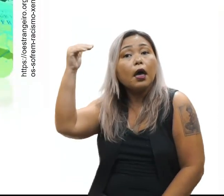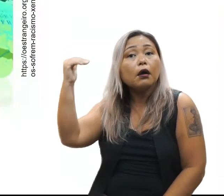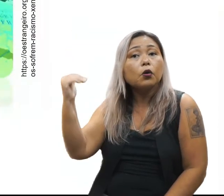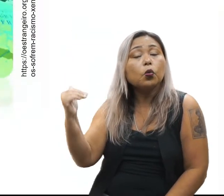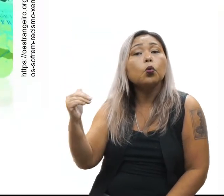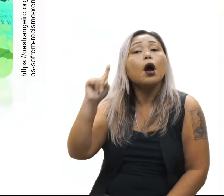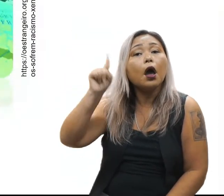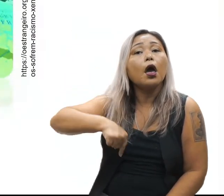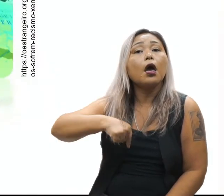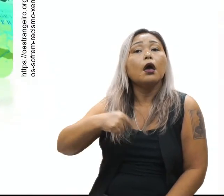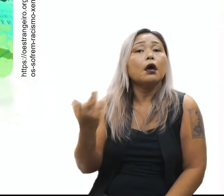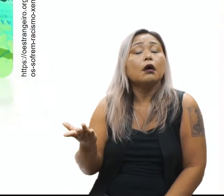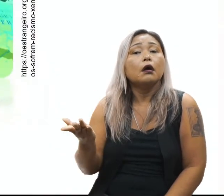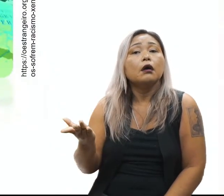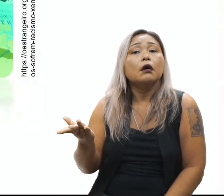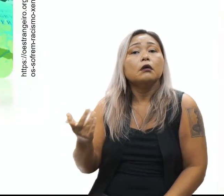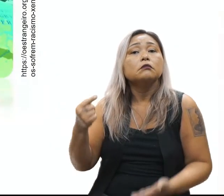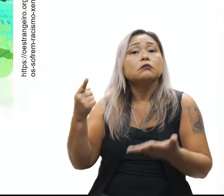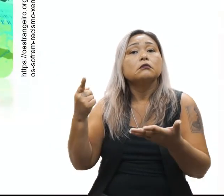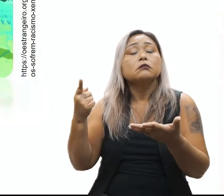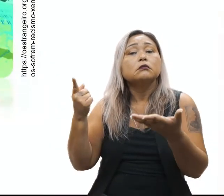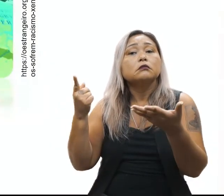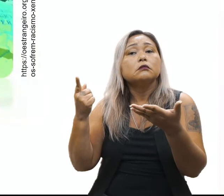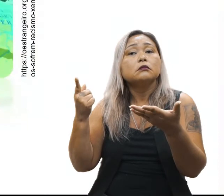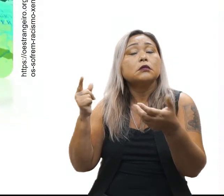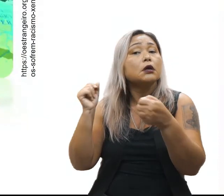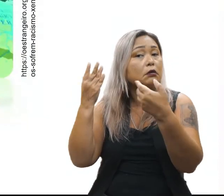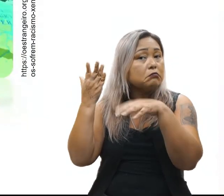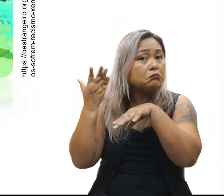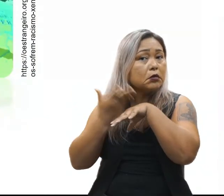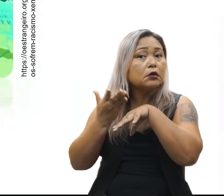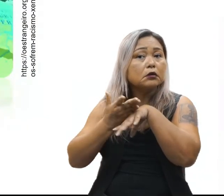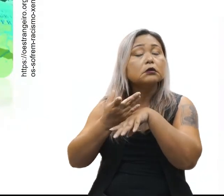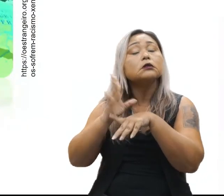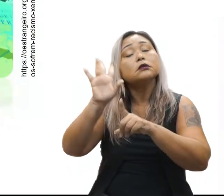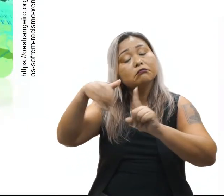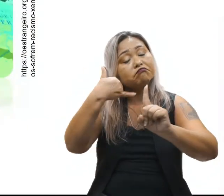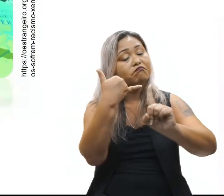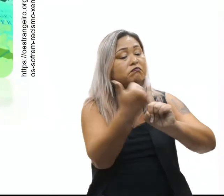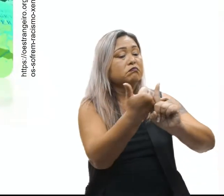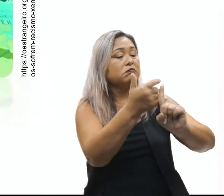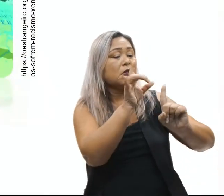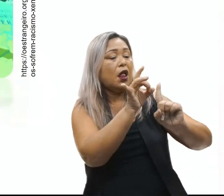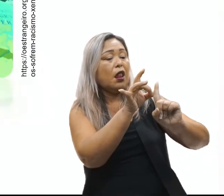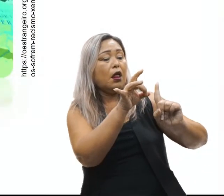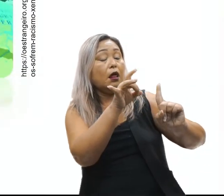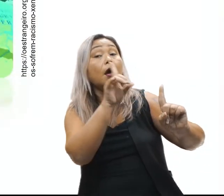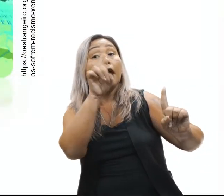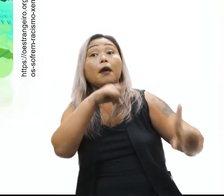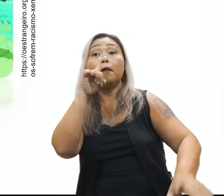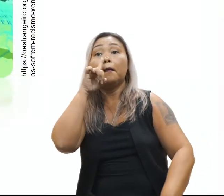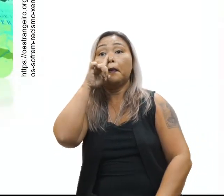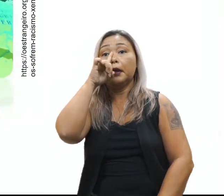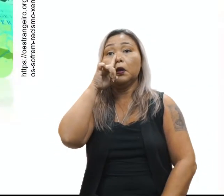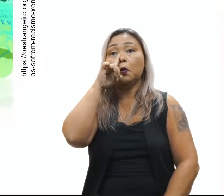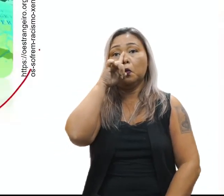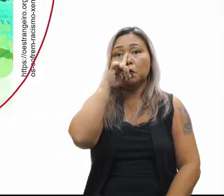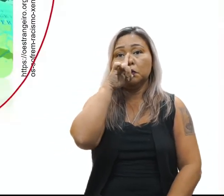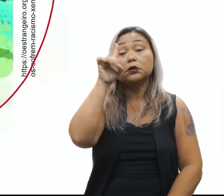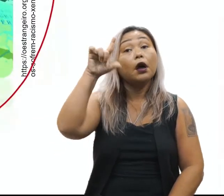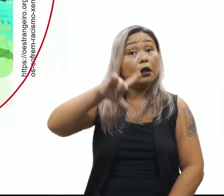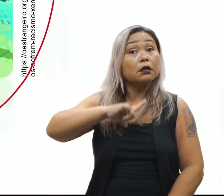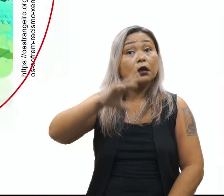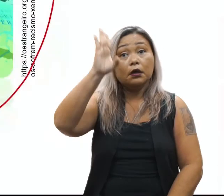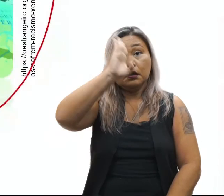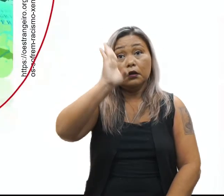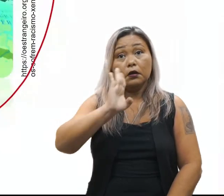são ações, são práticas xenófobas, pessoal. É muito perigoso. Aí a gente tem aqui no Brasil